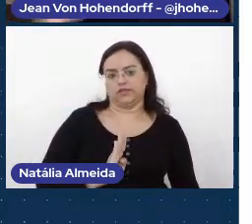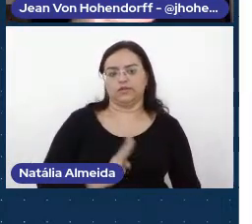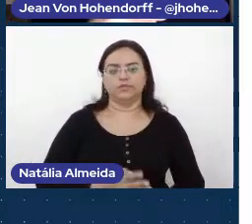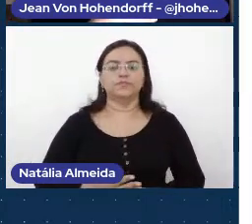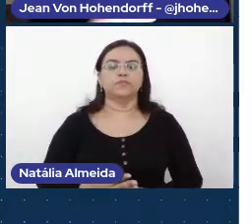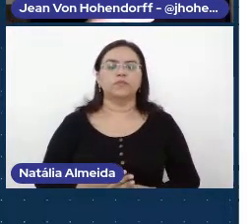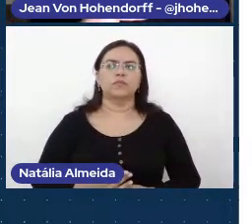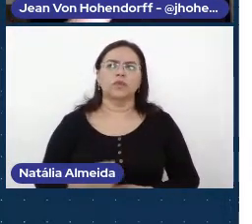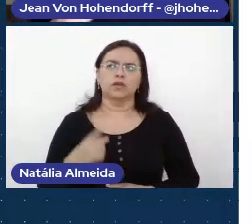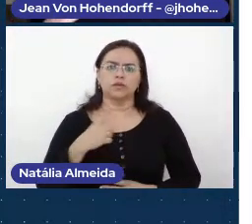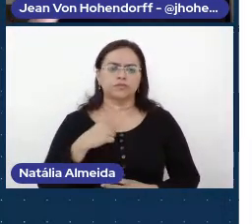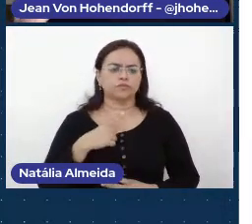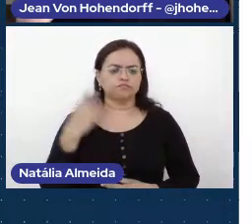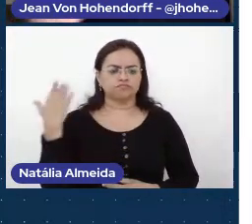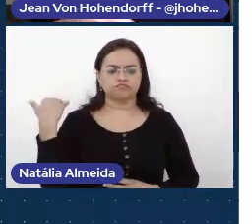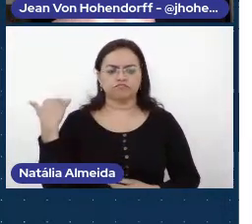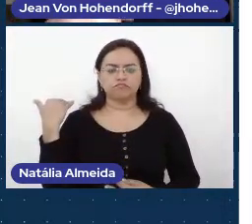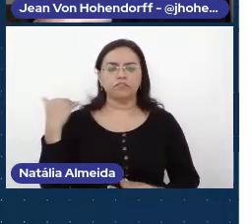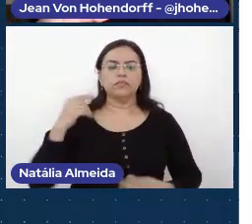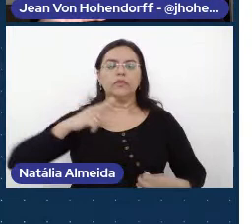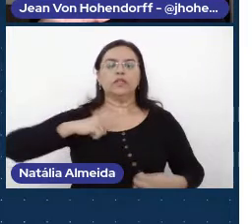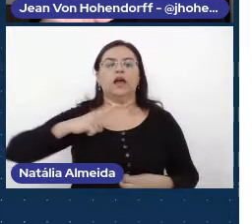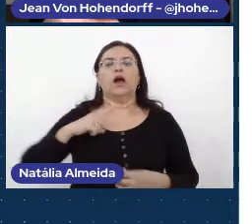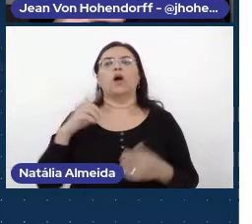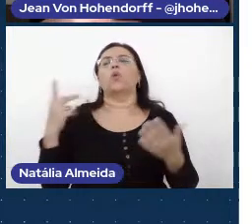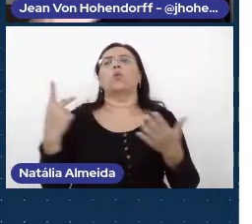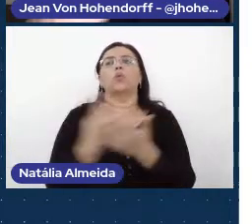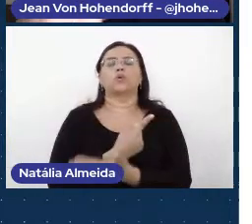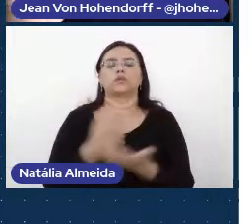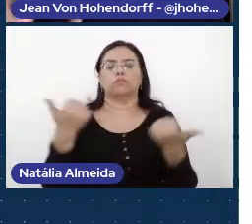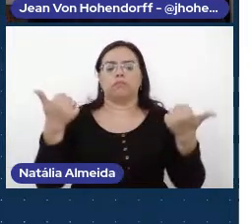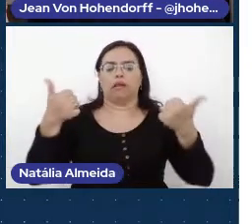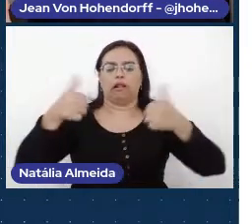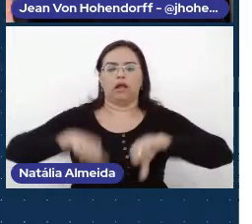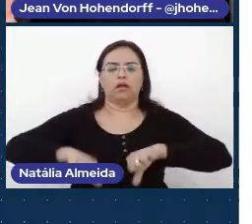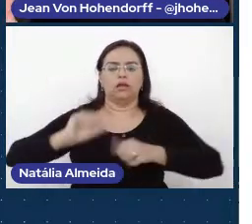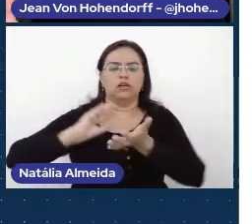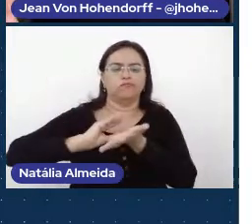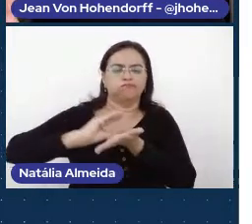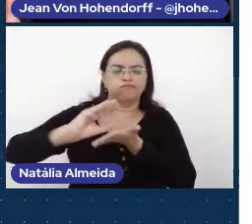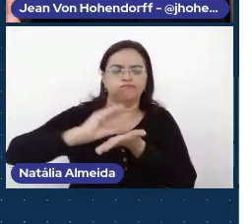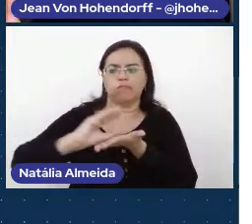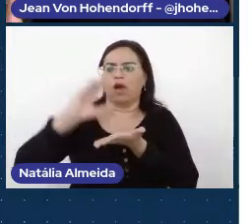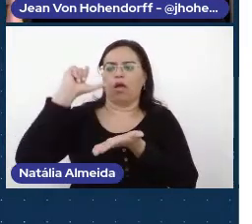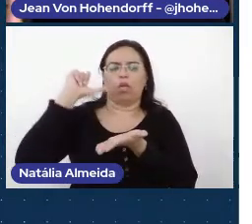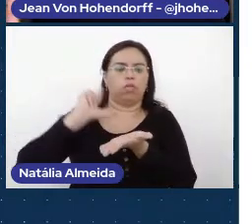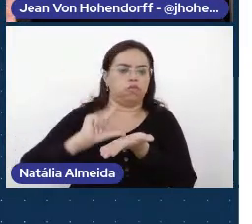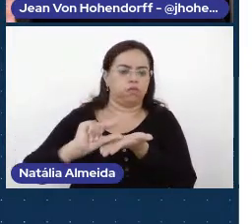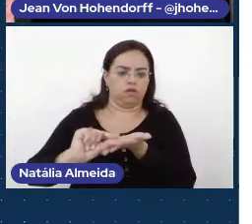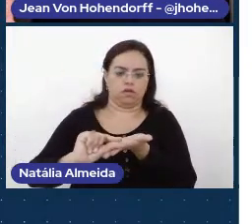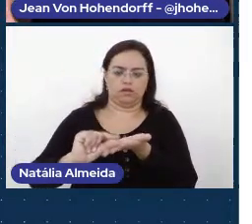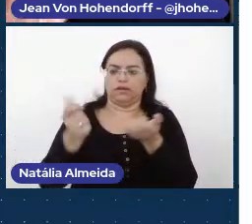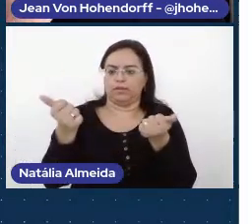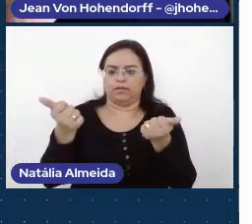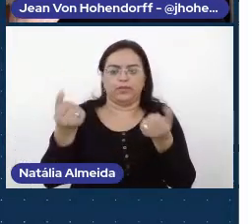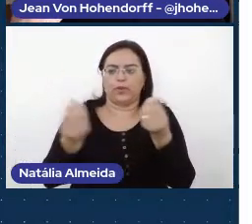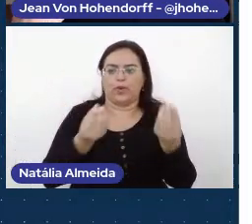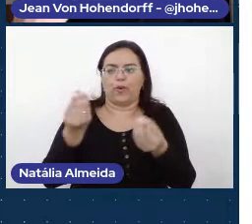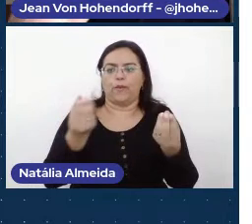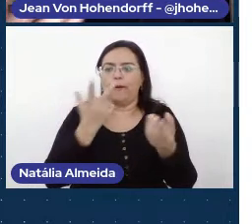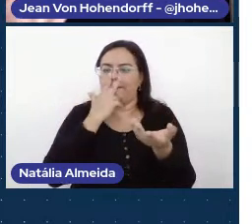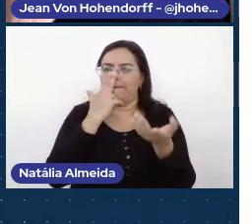nos últimos anos por uma defasagem total, falta de investimento, isso precariza a possibilidade de fazer pesquisa,